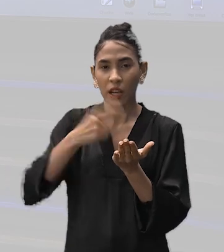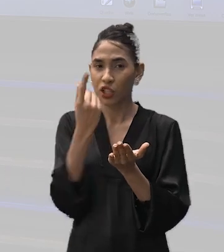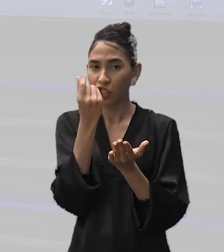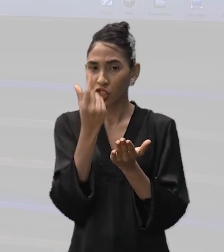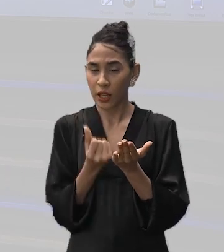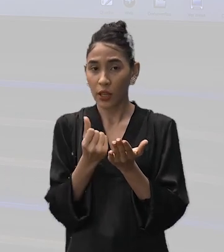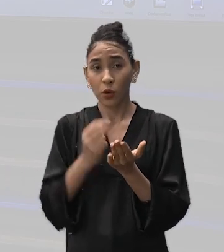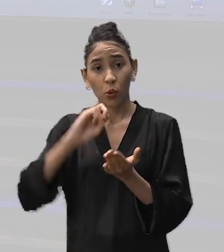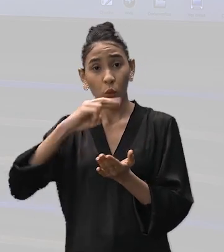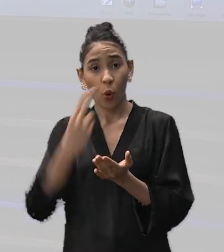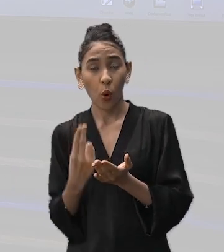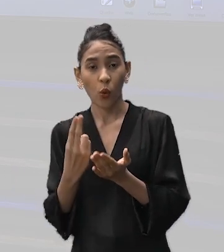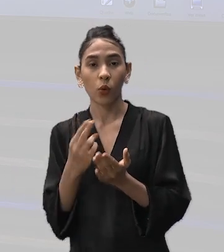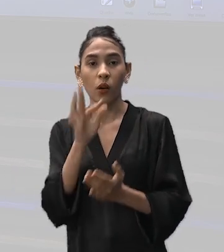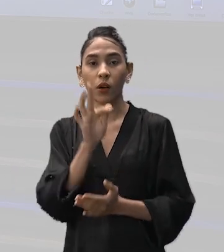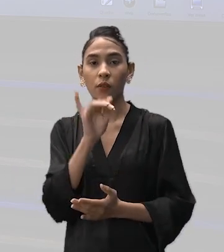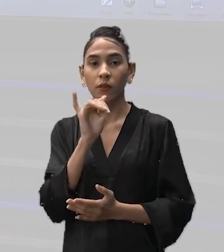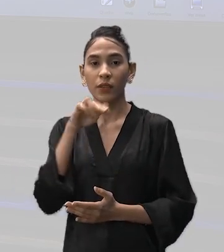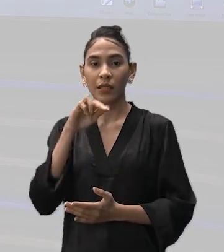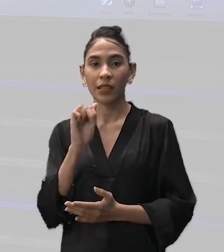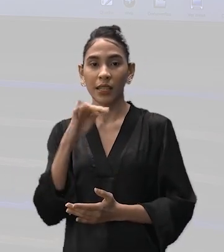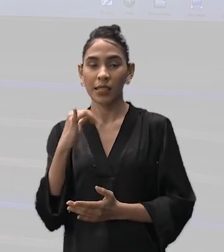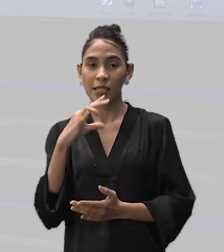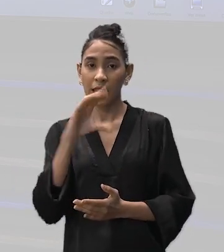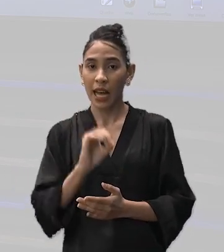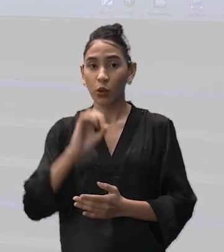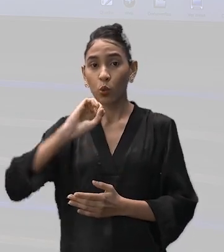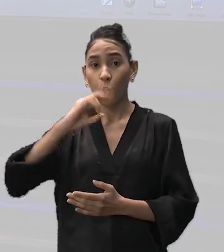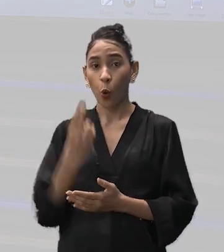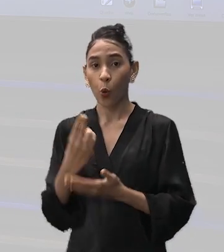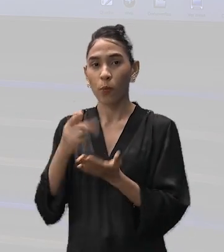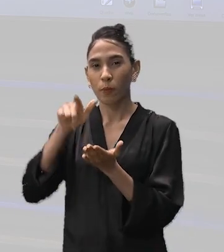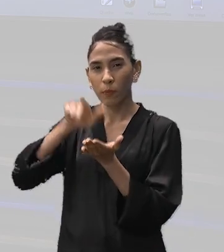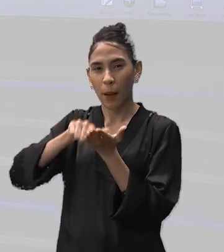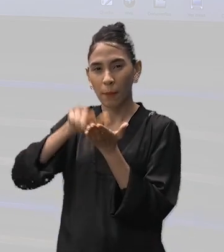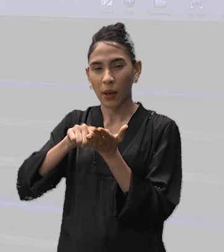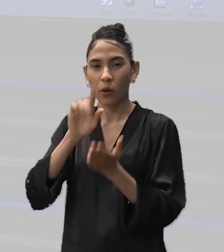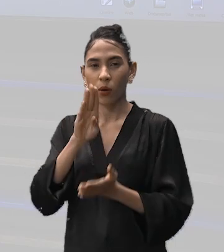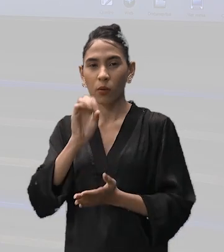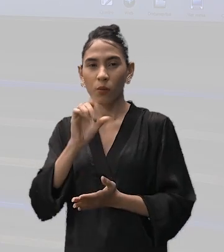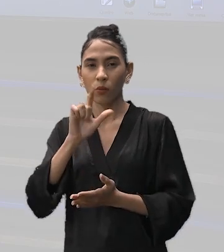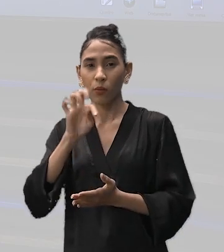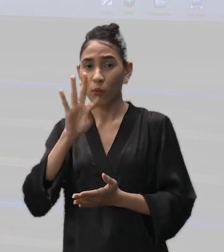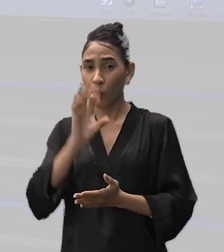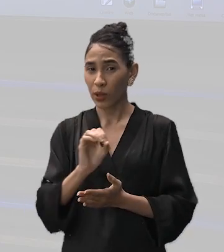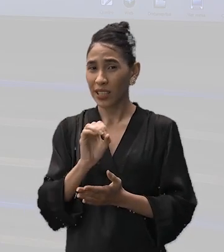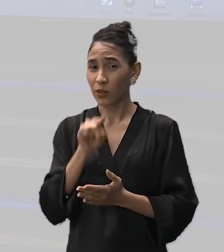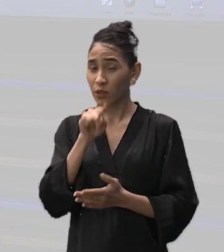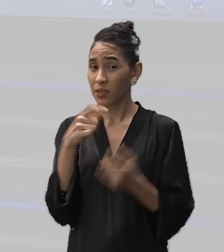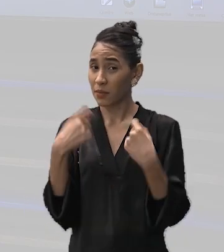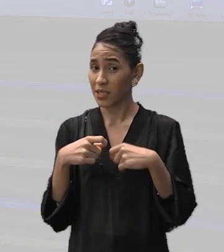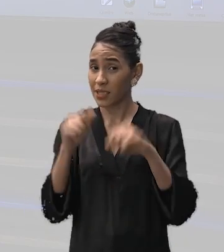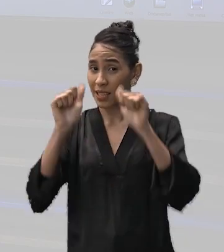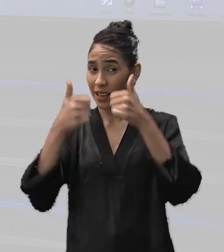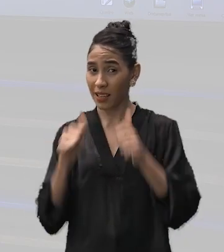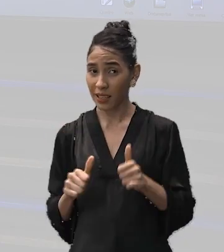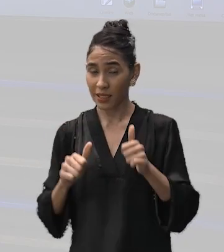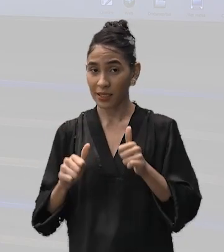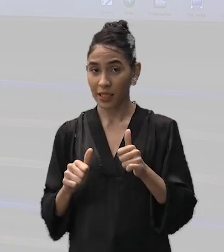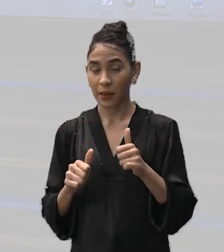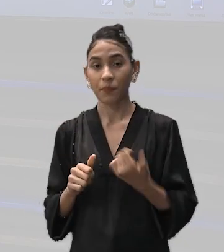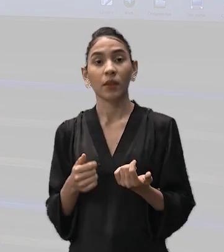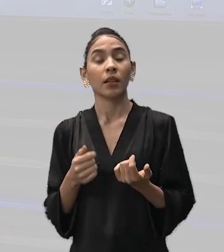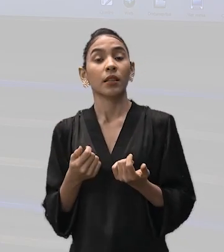comprá-lo financiado, você vai pagar boleto. Então, você sempre tem que analisar isso aí. E esse